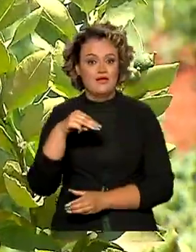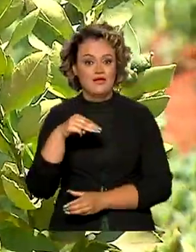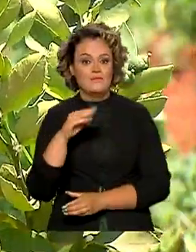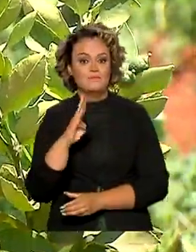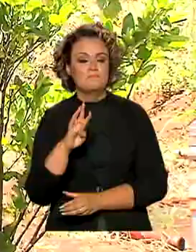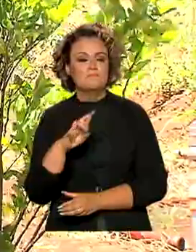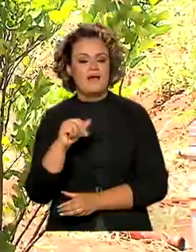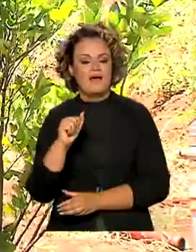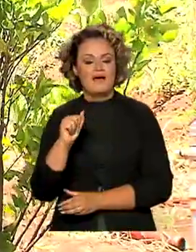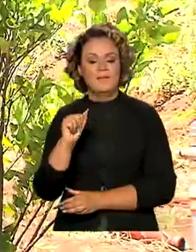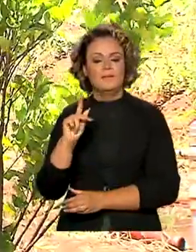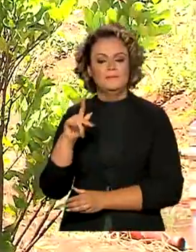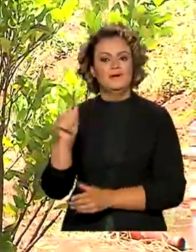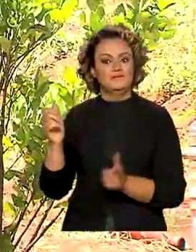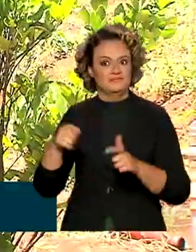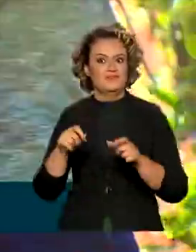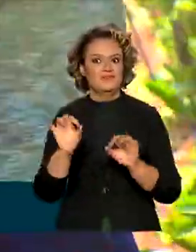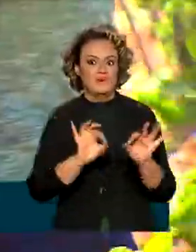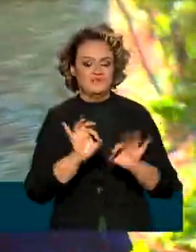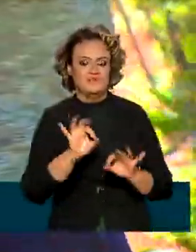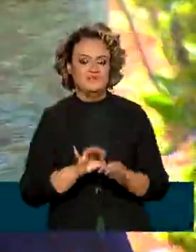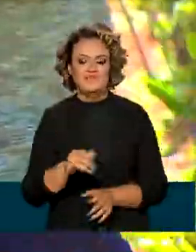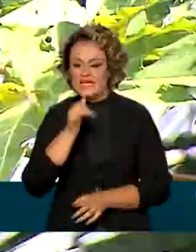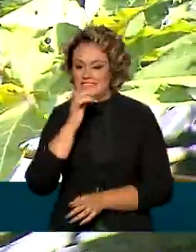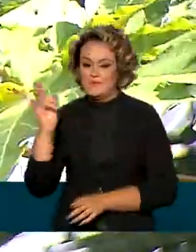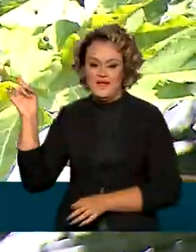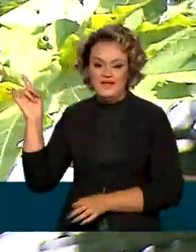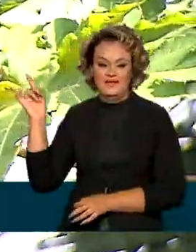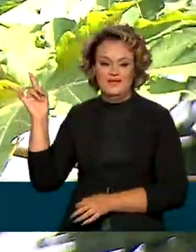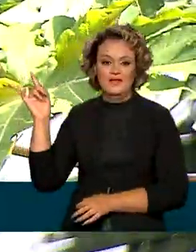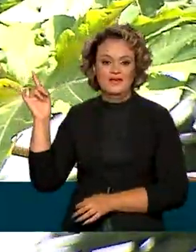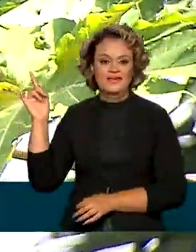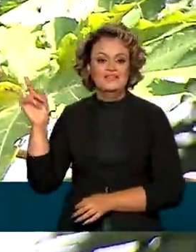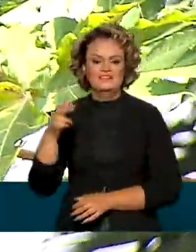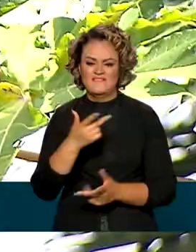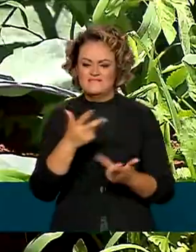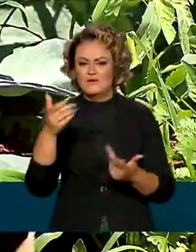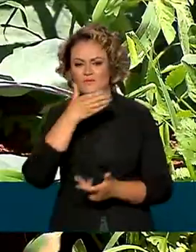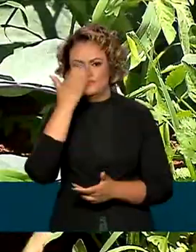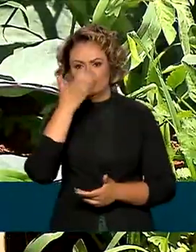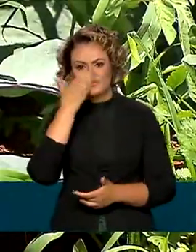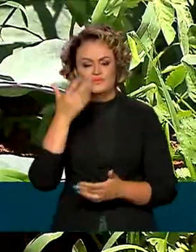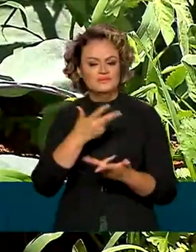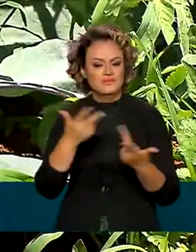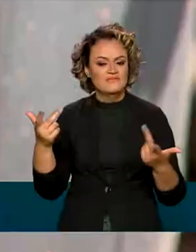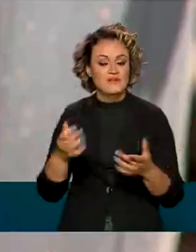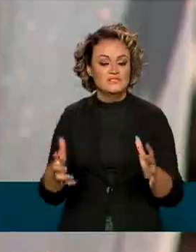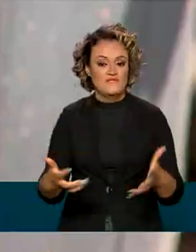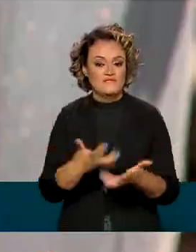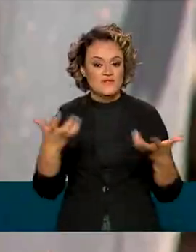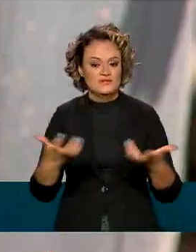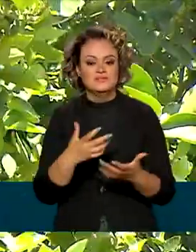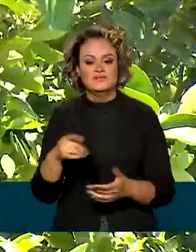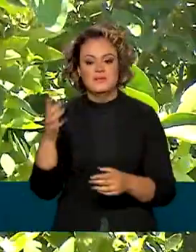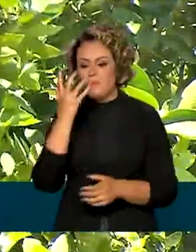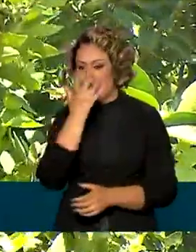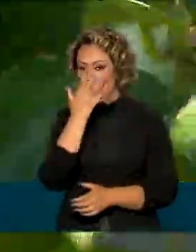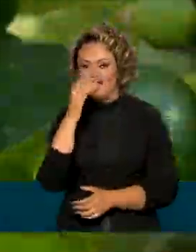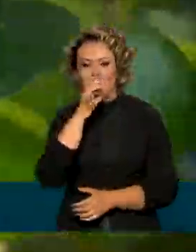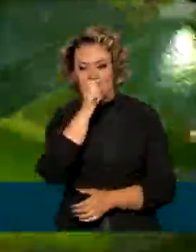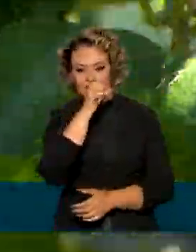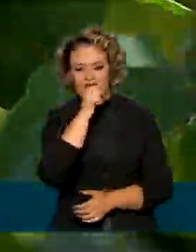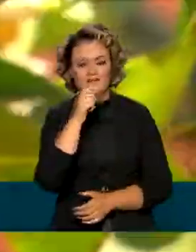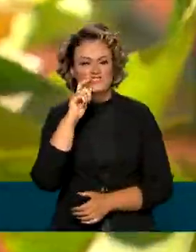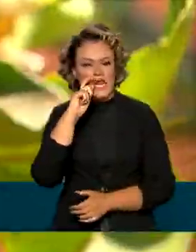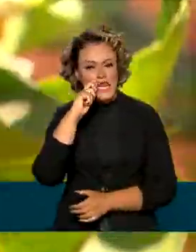Seu milto produz, de forma orgânica, uma variedade de frutas e hortaliças. São morangos, laranjas,